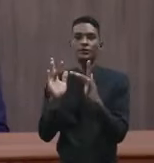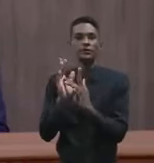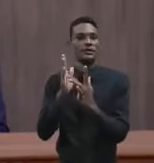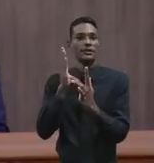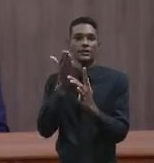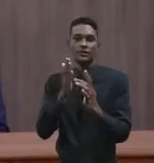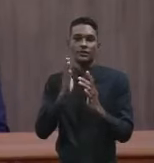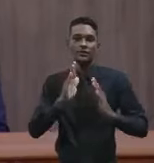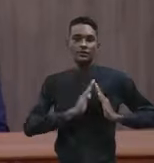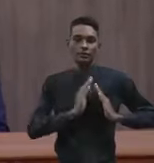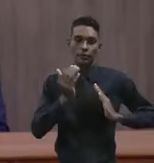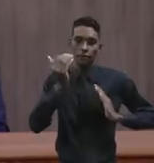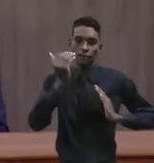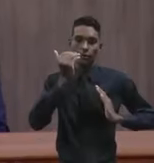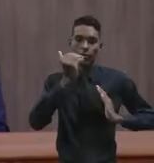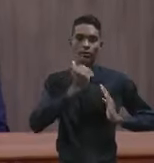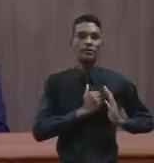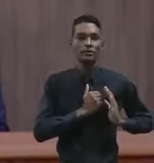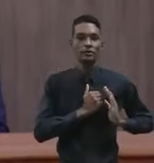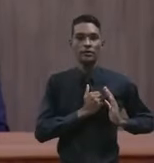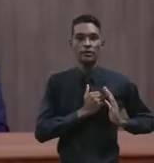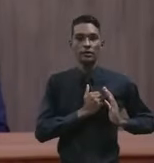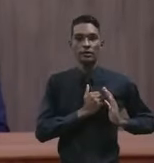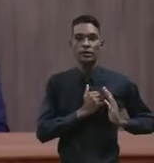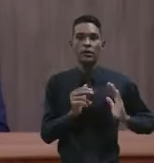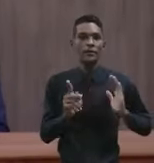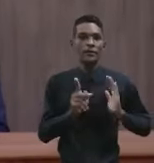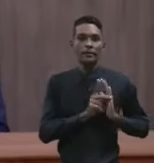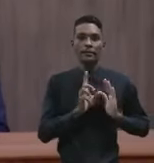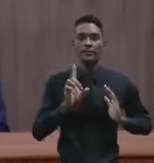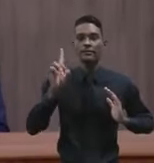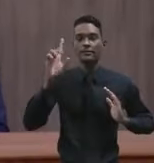Ele é quem é o dono da casa. Só quem tem certeza que